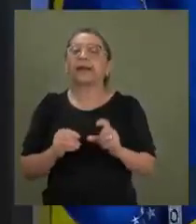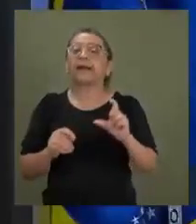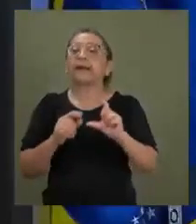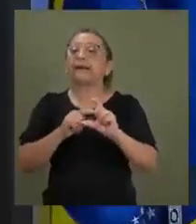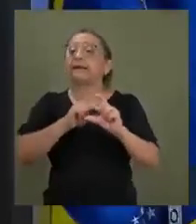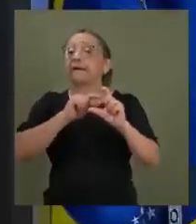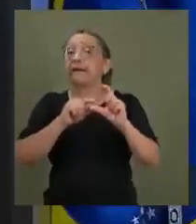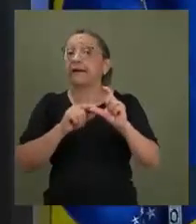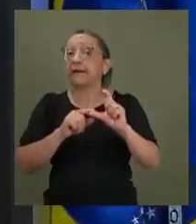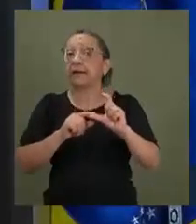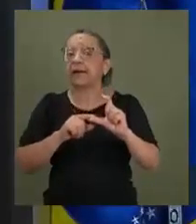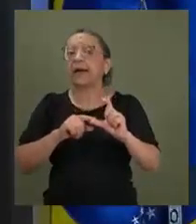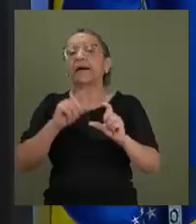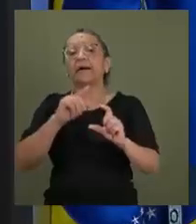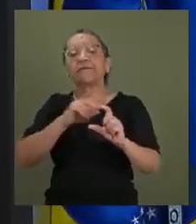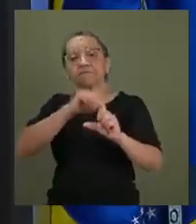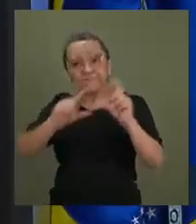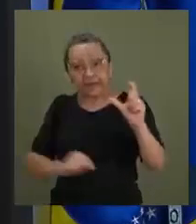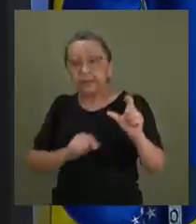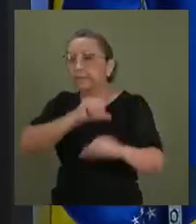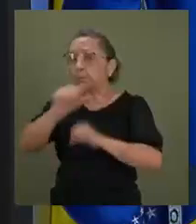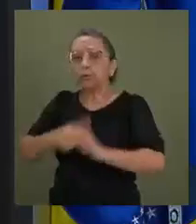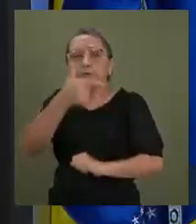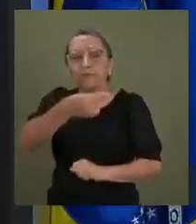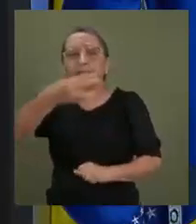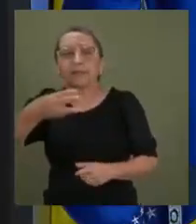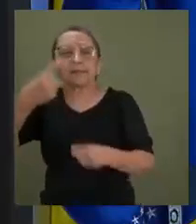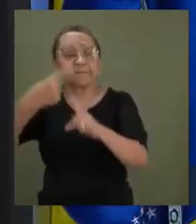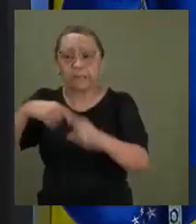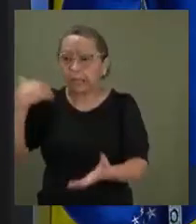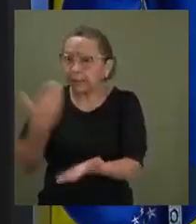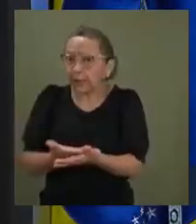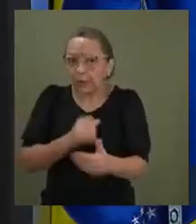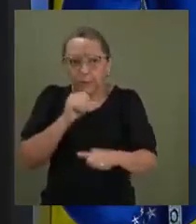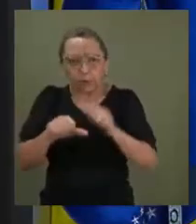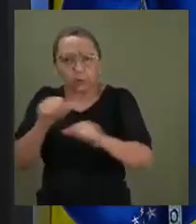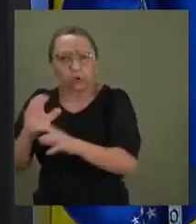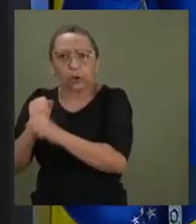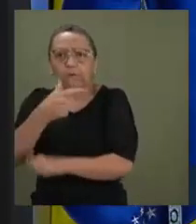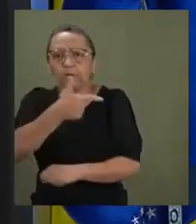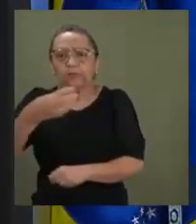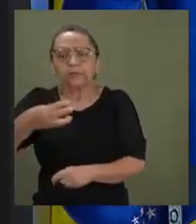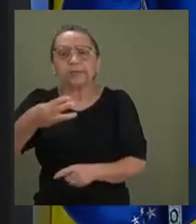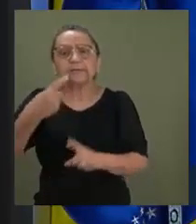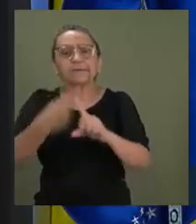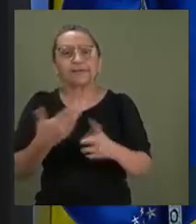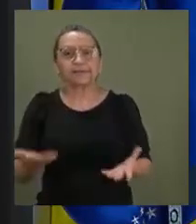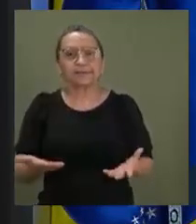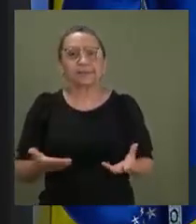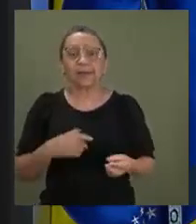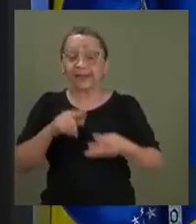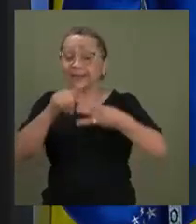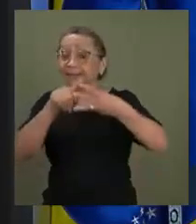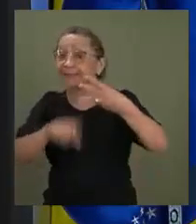vezes, a modulação da Pfizer mudou 23 vezes até hoje. Incompatibilidade da fórmula, essas 3 fórmulas juntas, uma